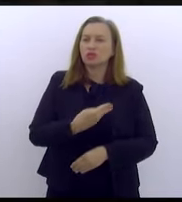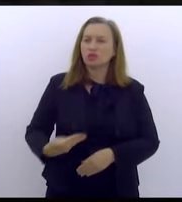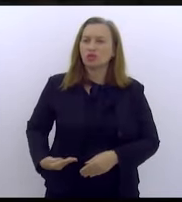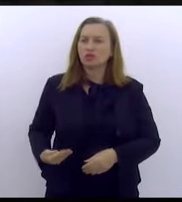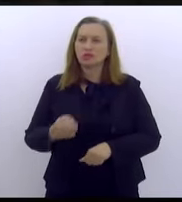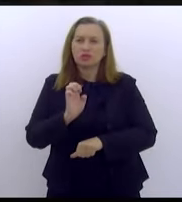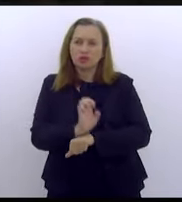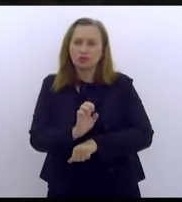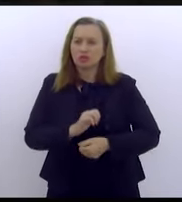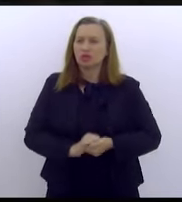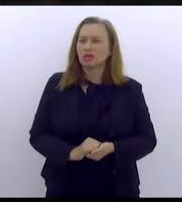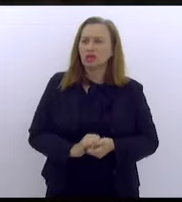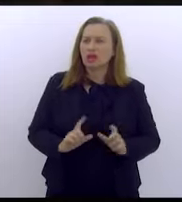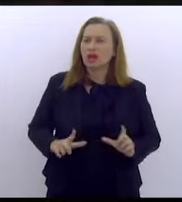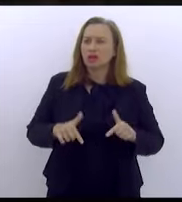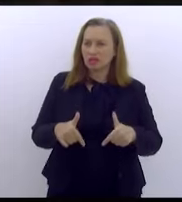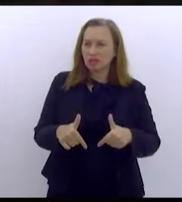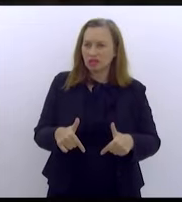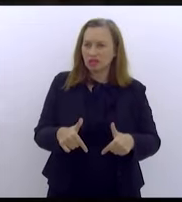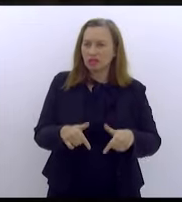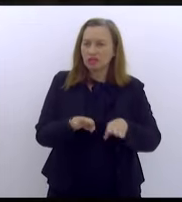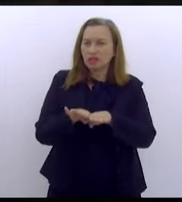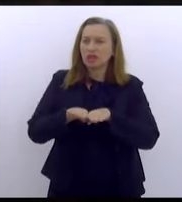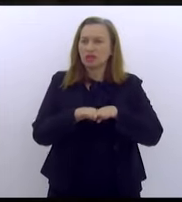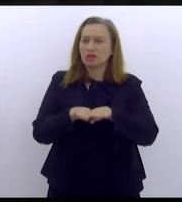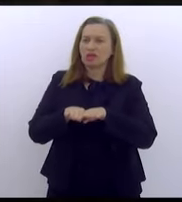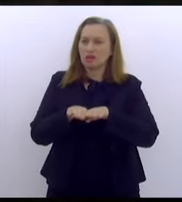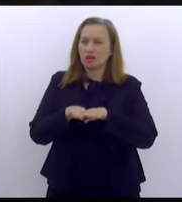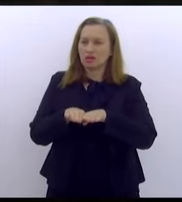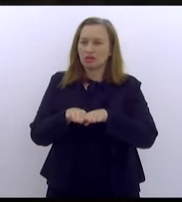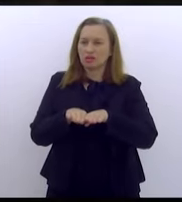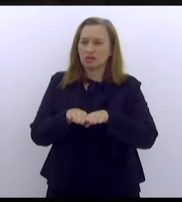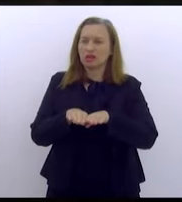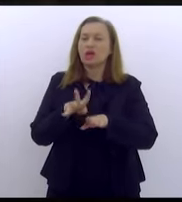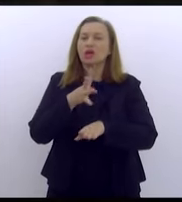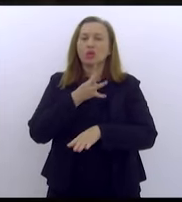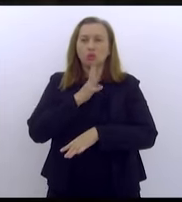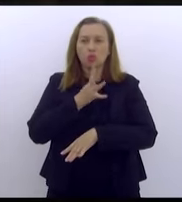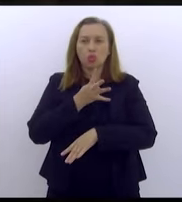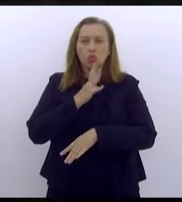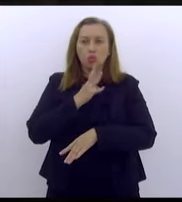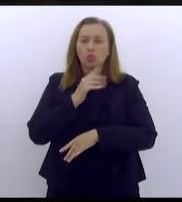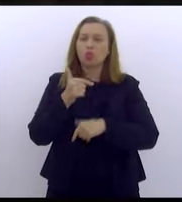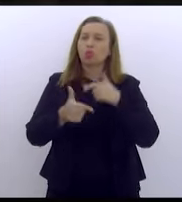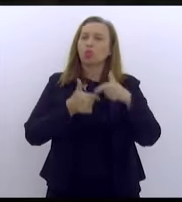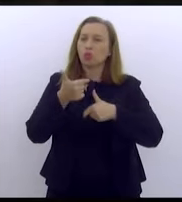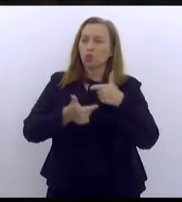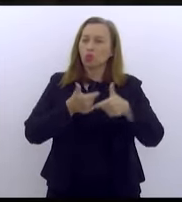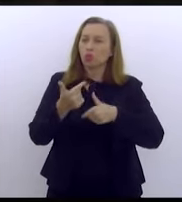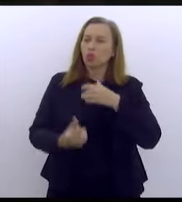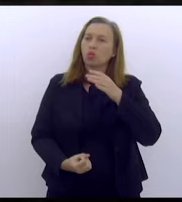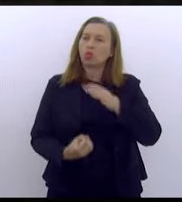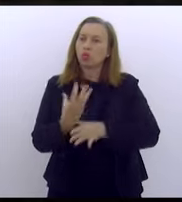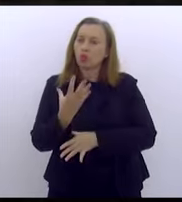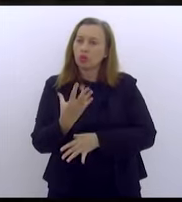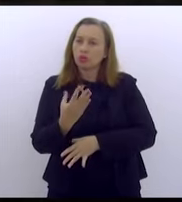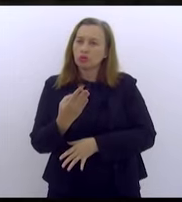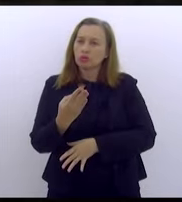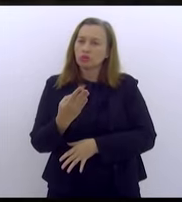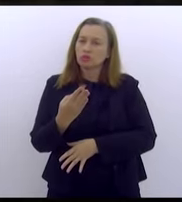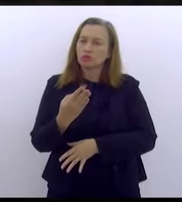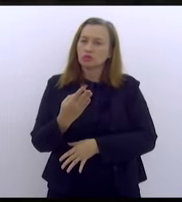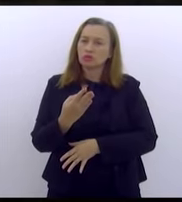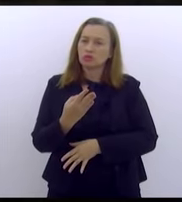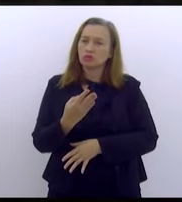Estado que atue de maneira a equalizar e a reconhecer o trabalho reprodutivo,